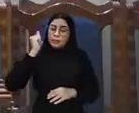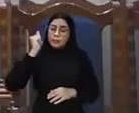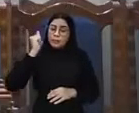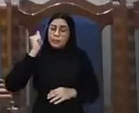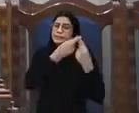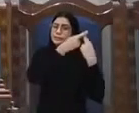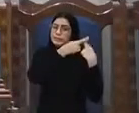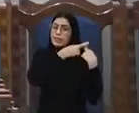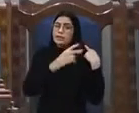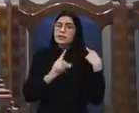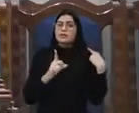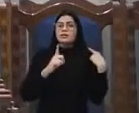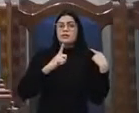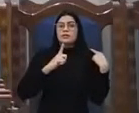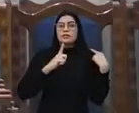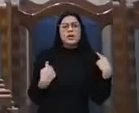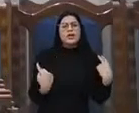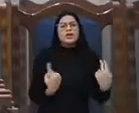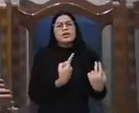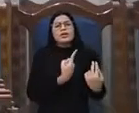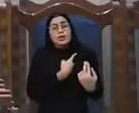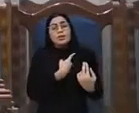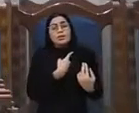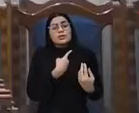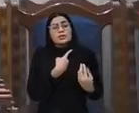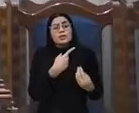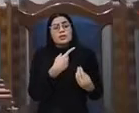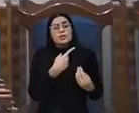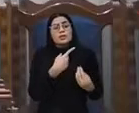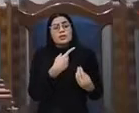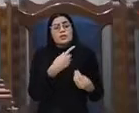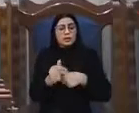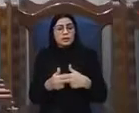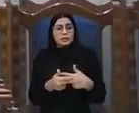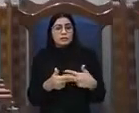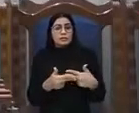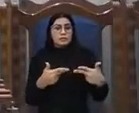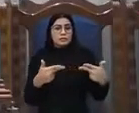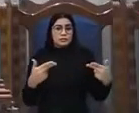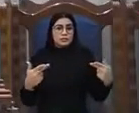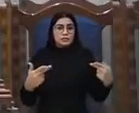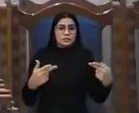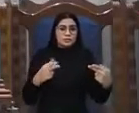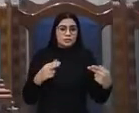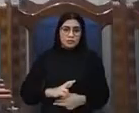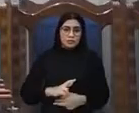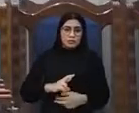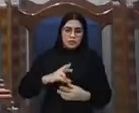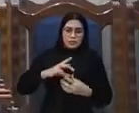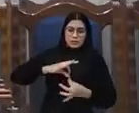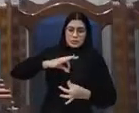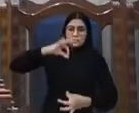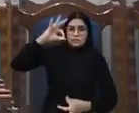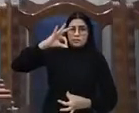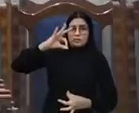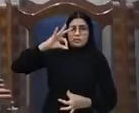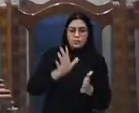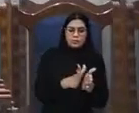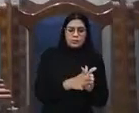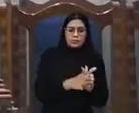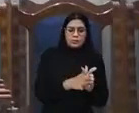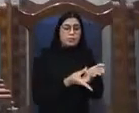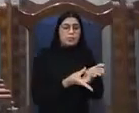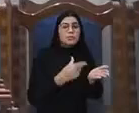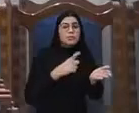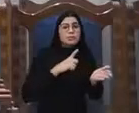nós cuidamos daquilo que é religioso, daquilo que é bíblico, que é espiritual. Até alguns